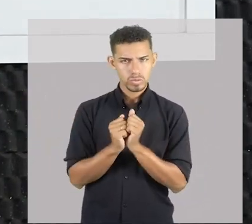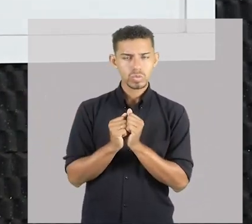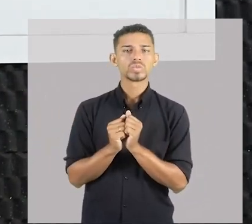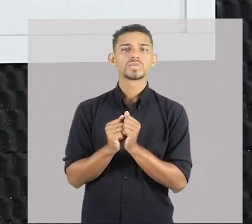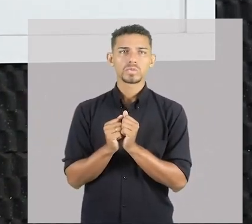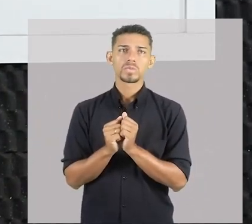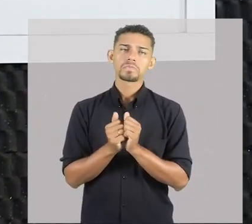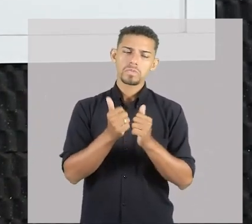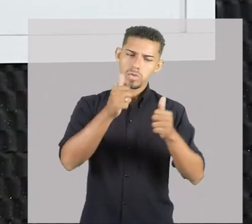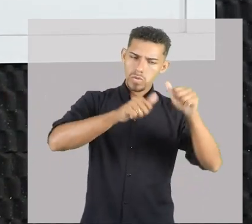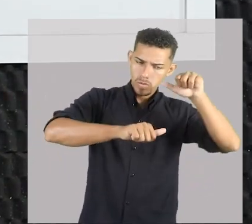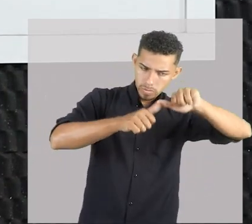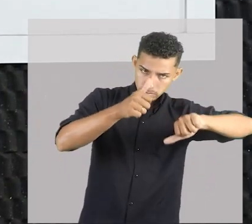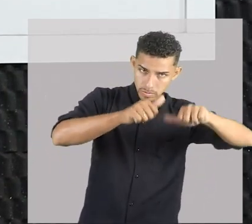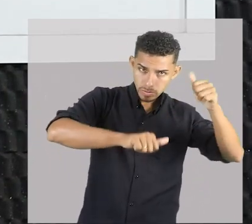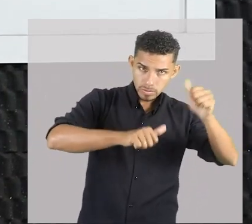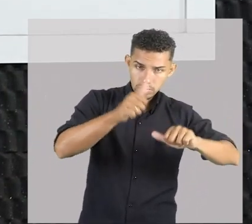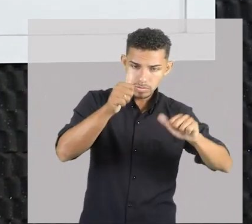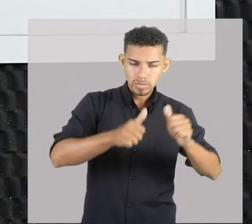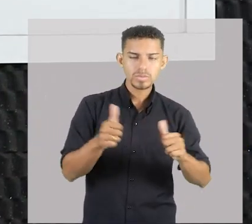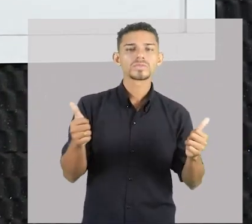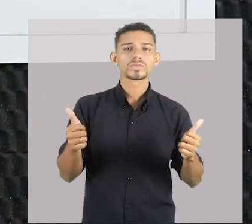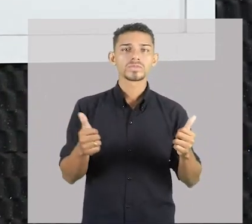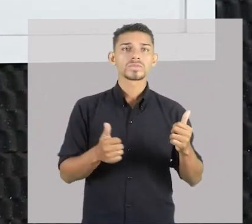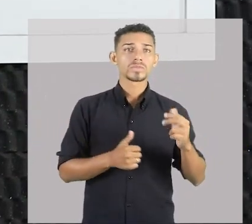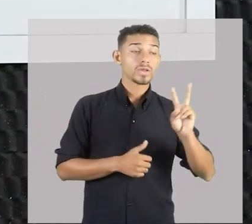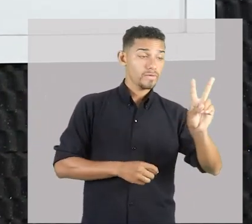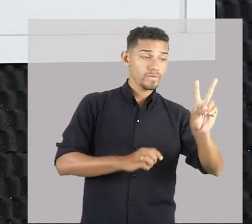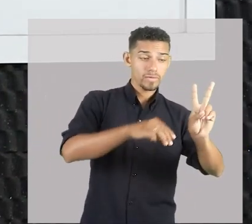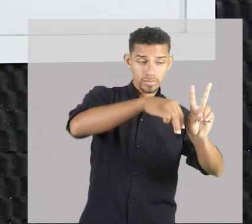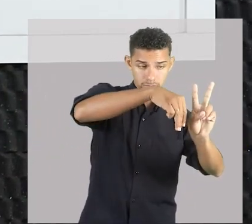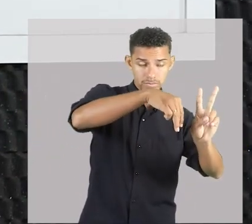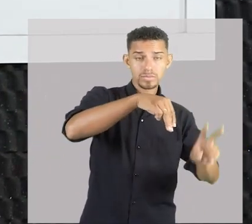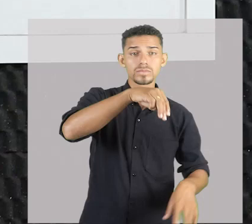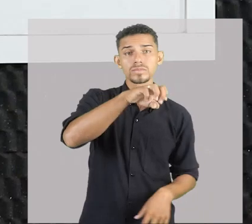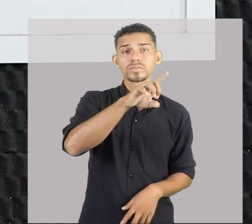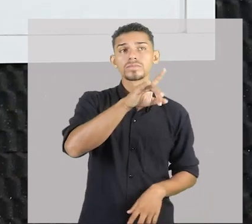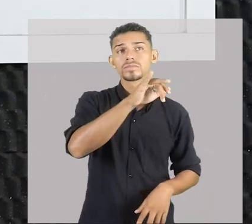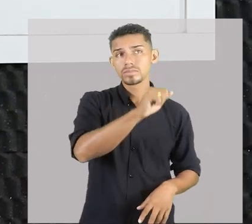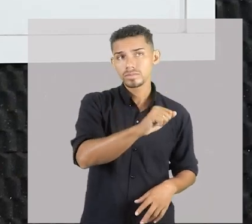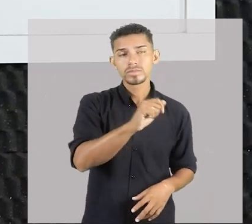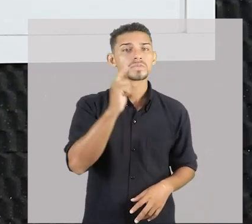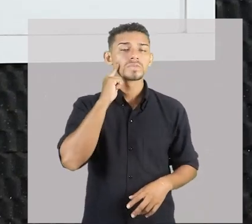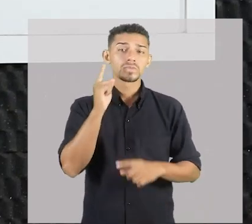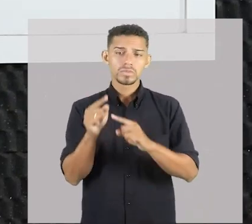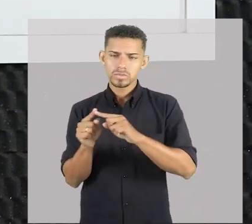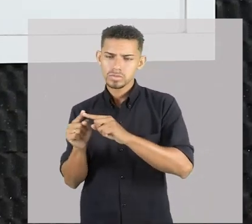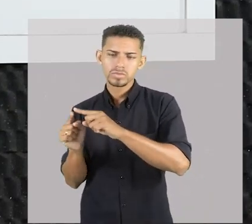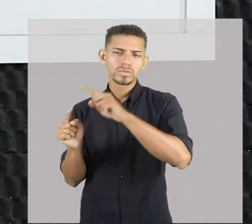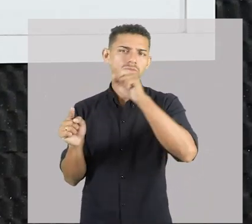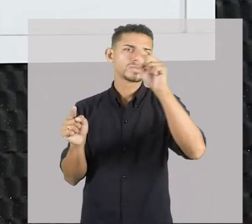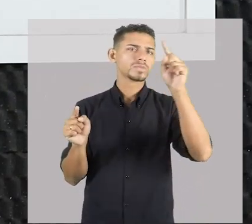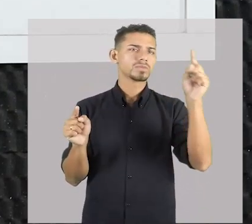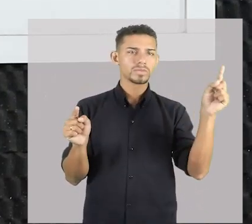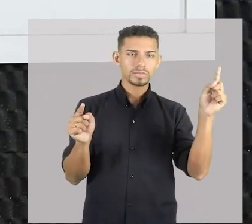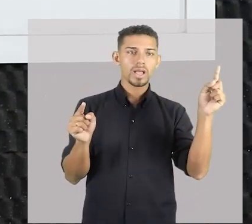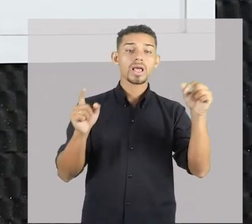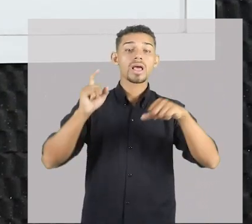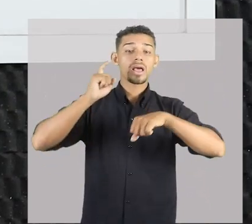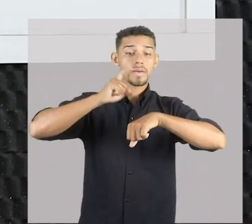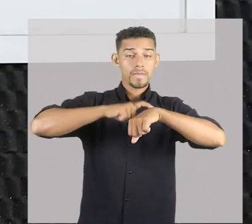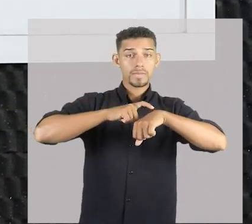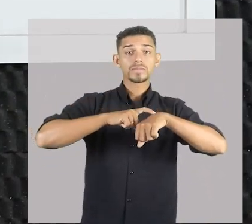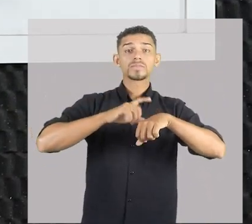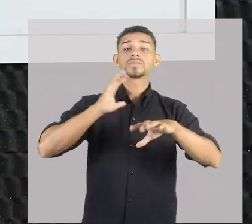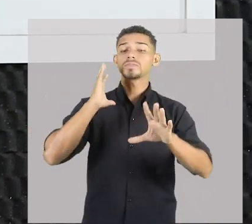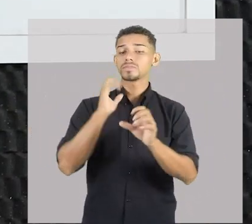pode analisar à luz da velocidade escalar, levando em consideração esse espaço percorrido, que vai ser medido em